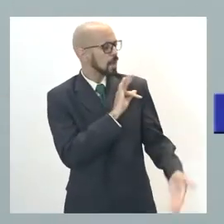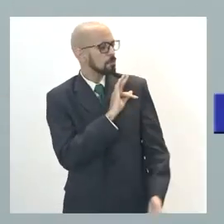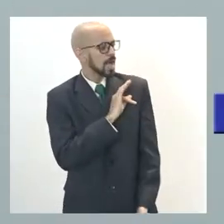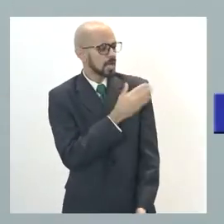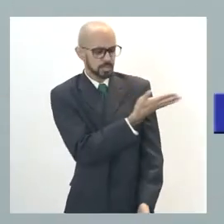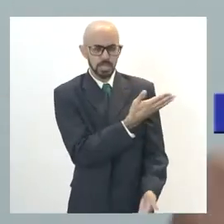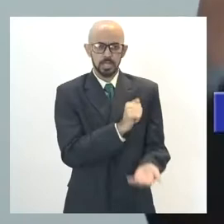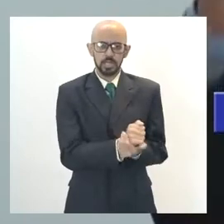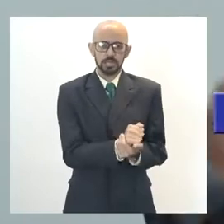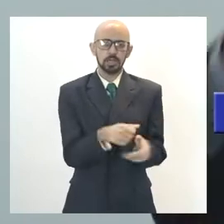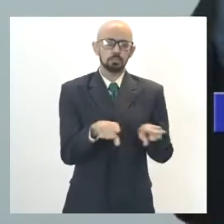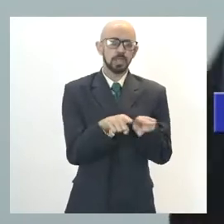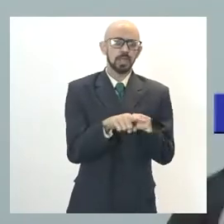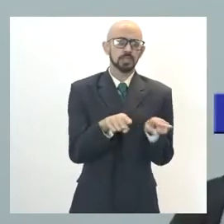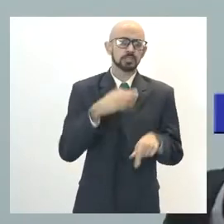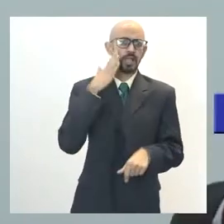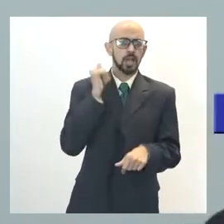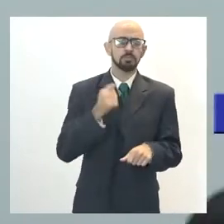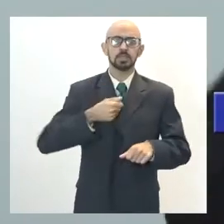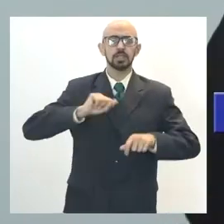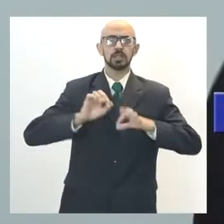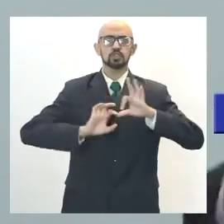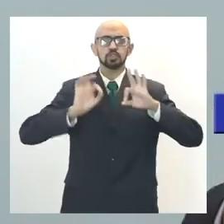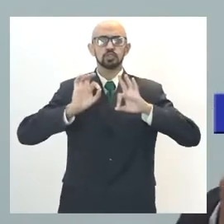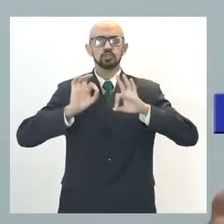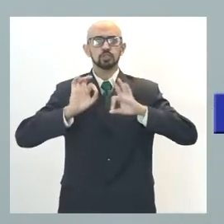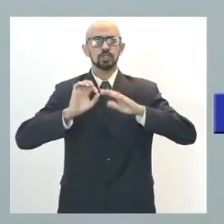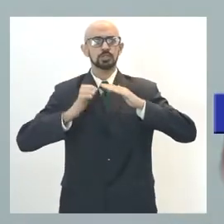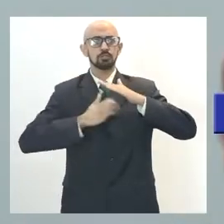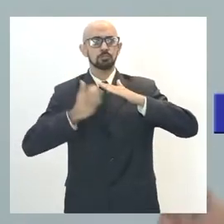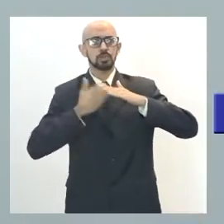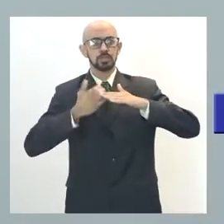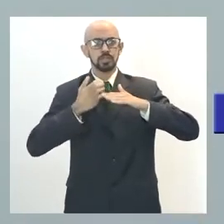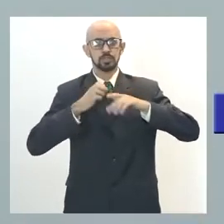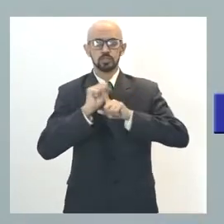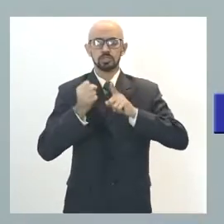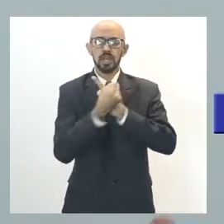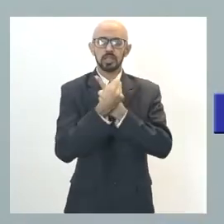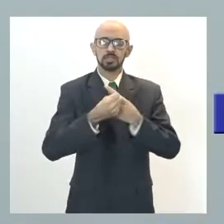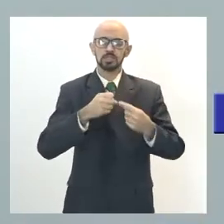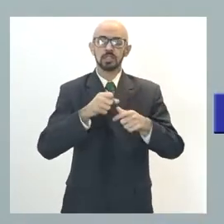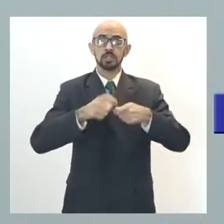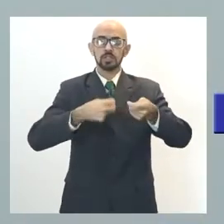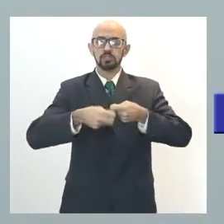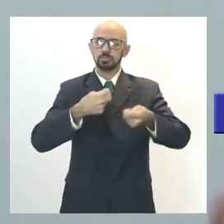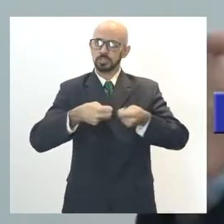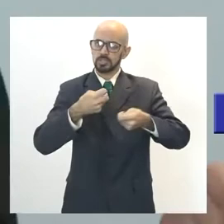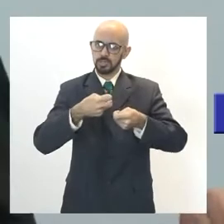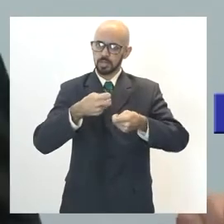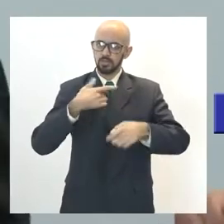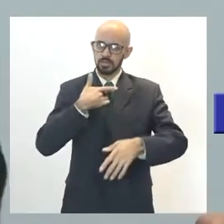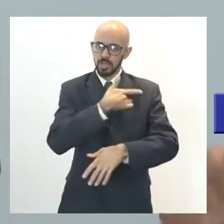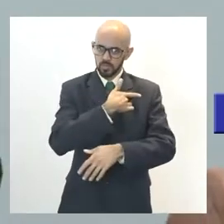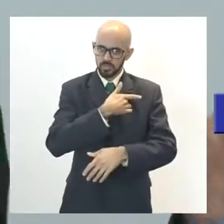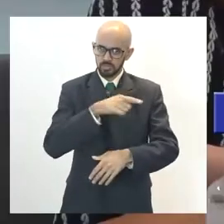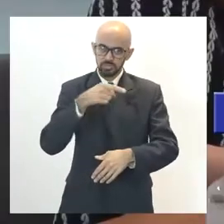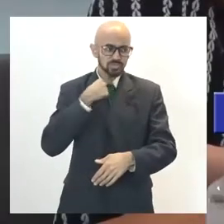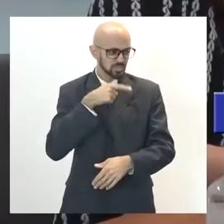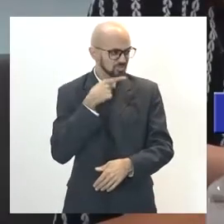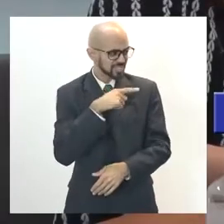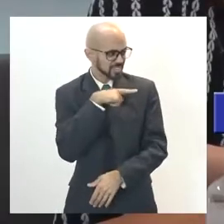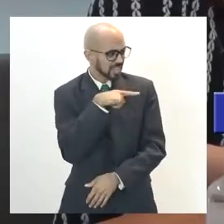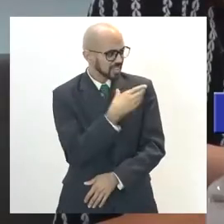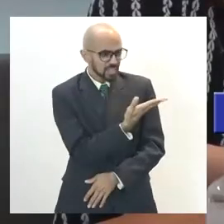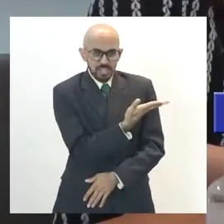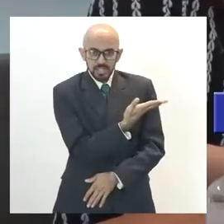Preside a comissão de saúde das organizações sociais dirigindo hospitais publicidade para o resultado alguém aqui tem dúvida não é toda a assembleia aprovou